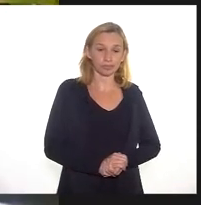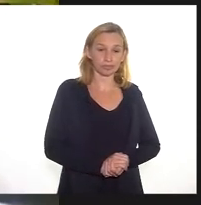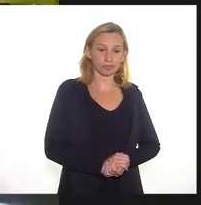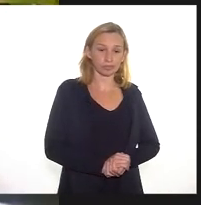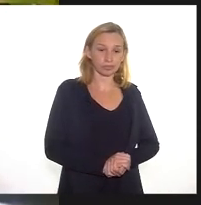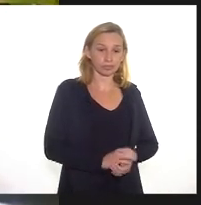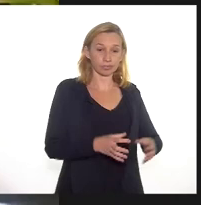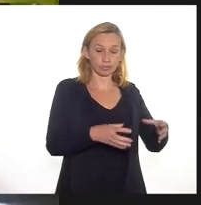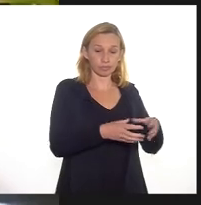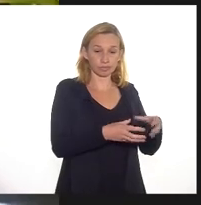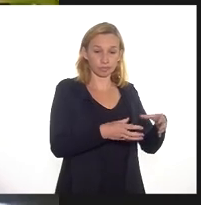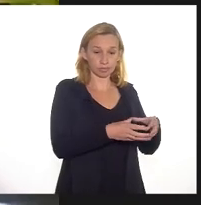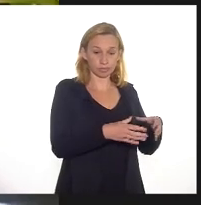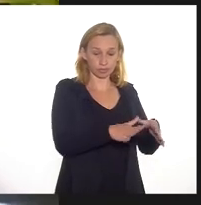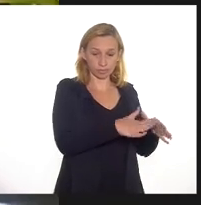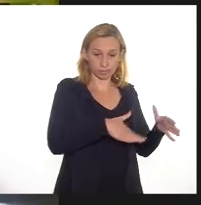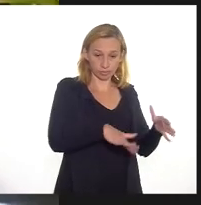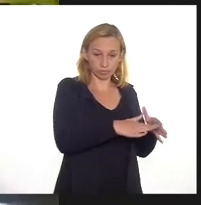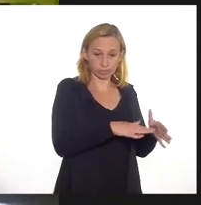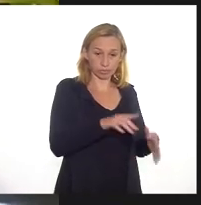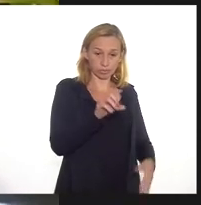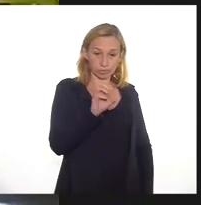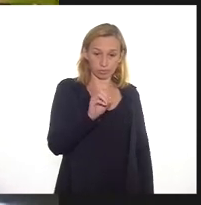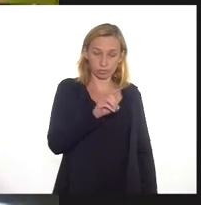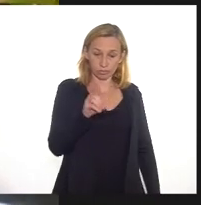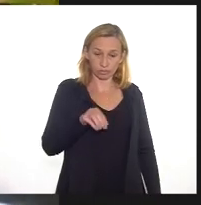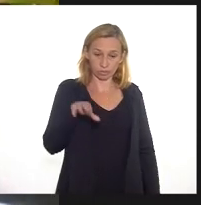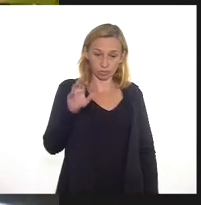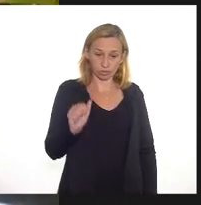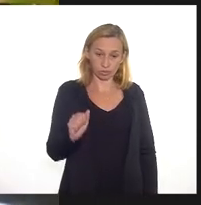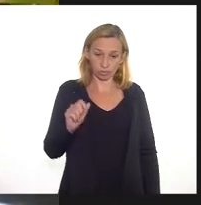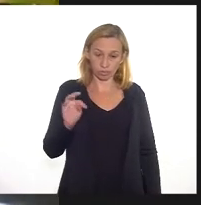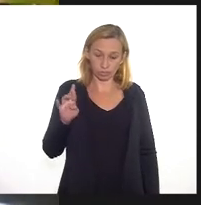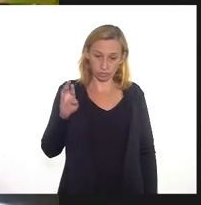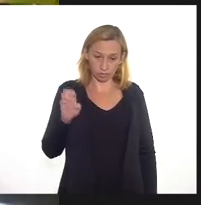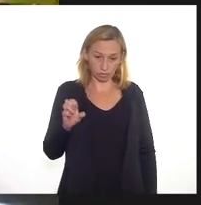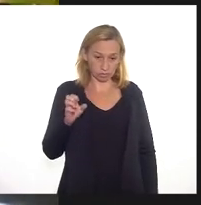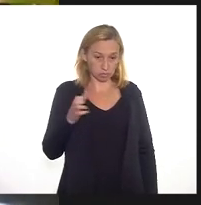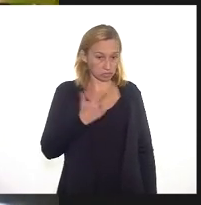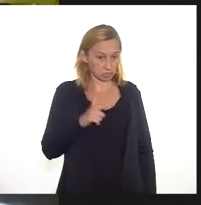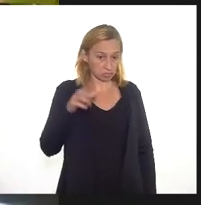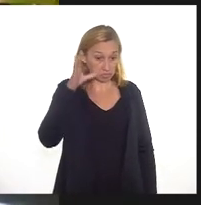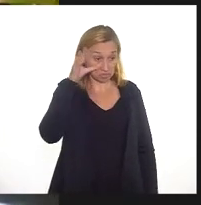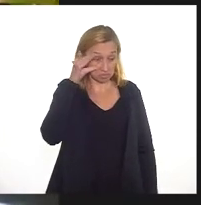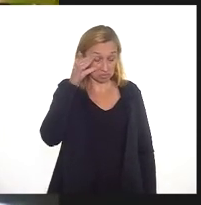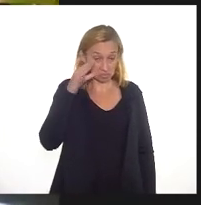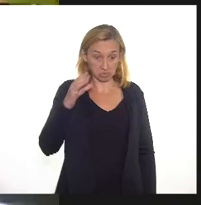não foi, não teve o interesse, digamos assim, dos grandes